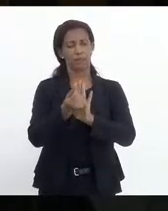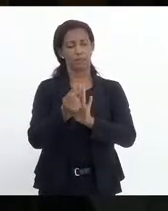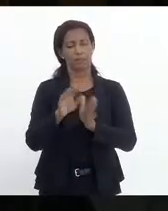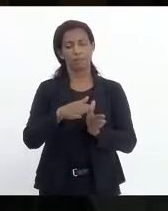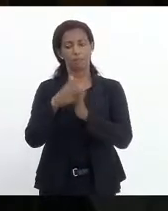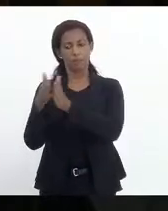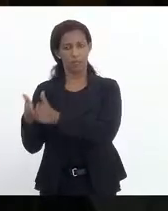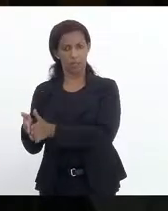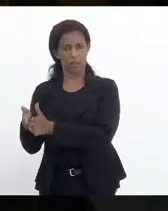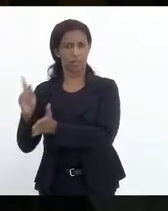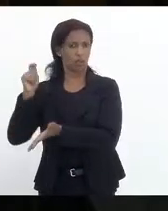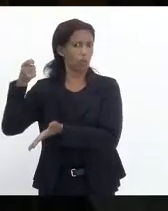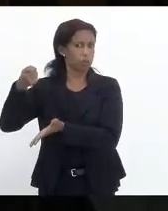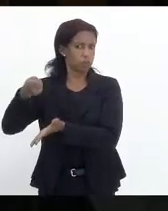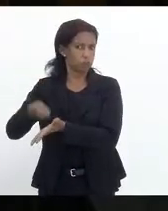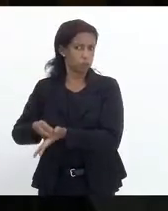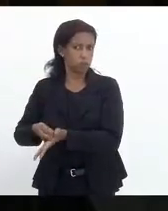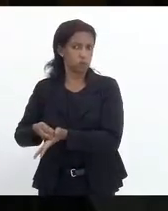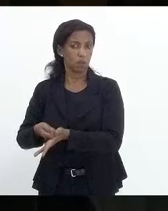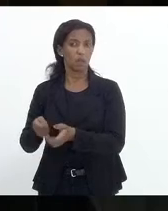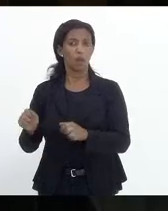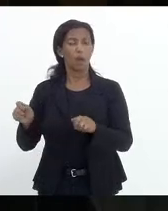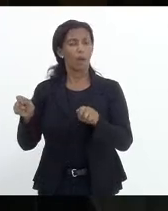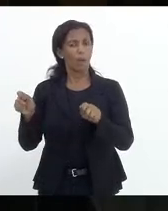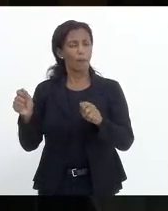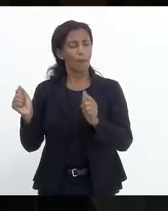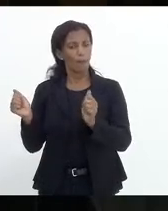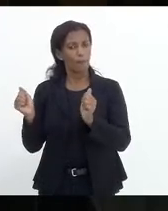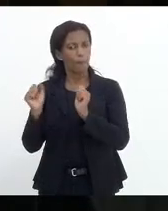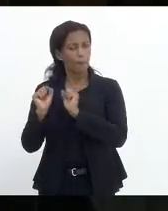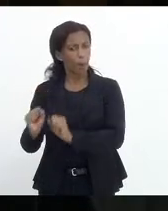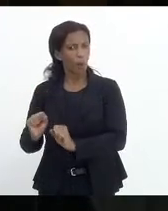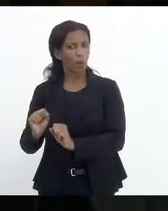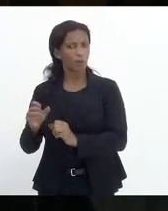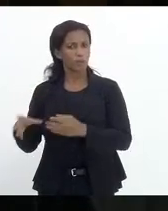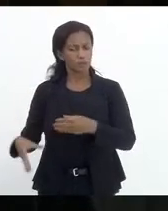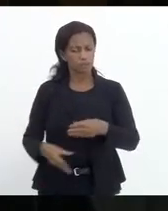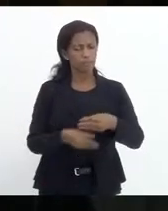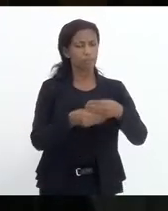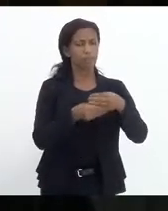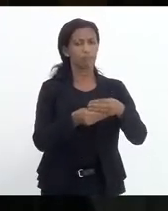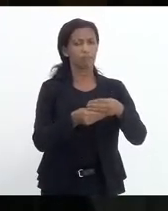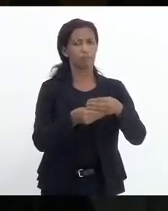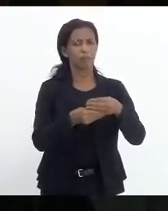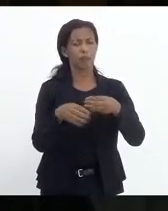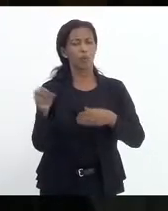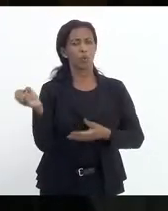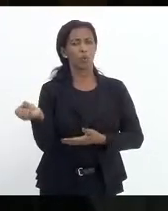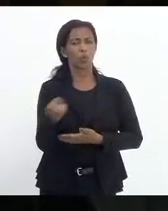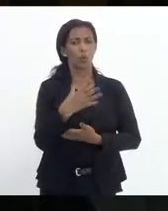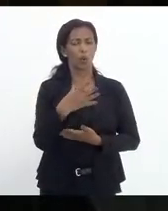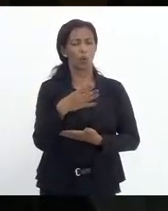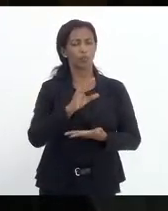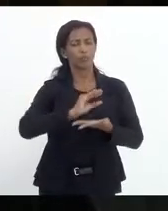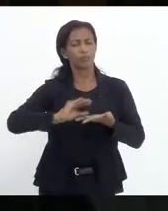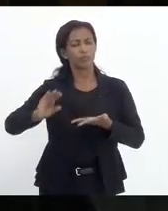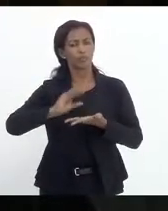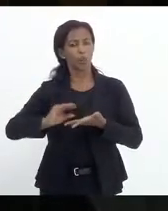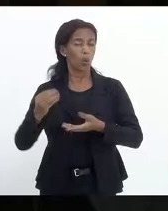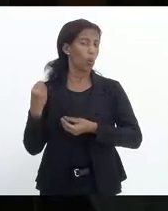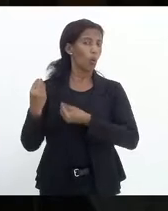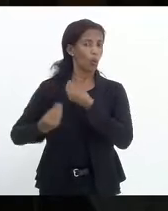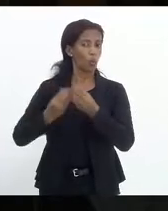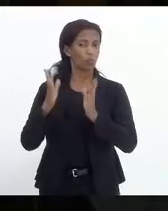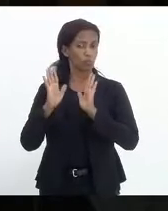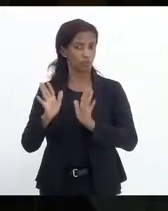seja a em vigor ou pode ser suplementada para incrementar esses novos recursos Como